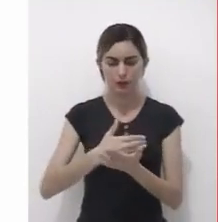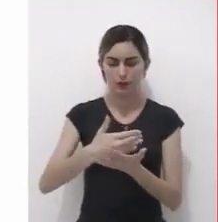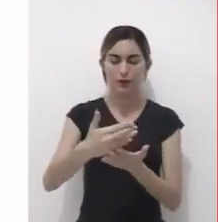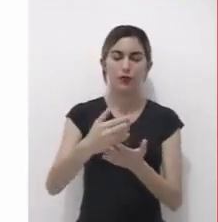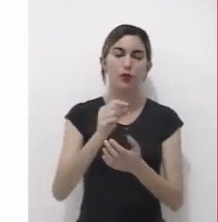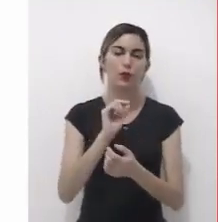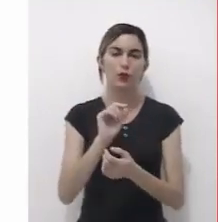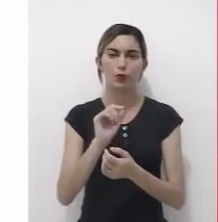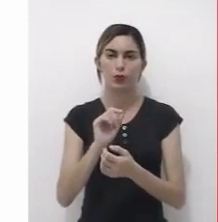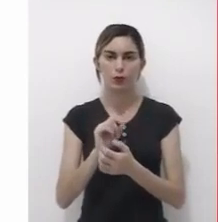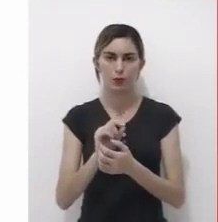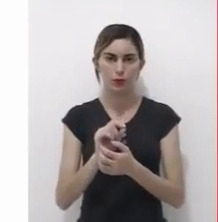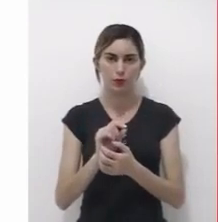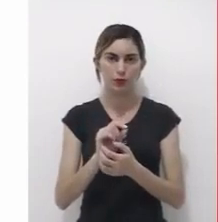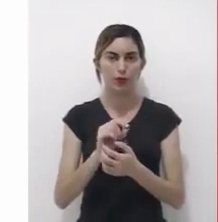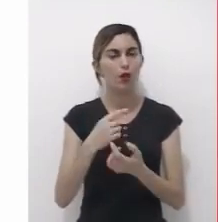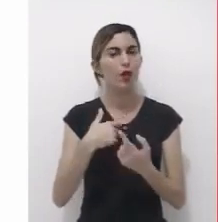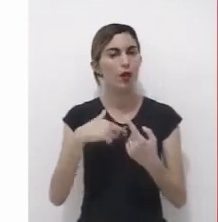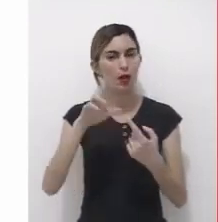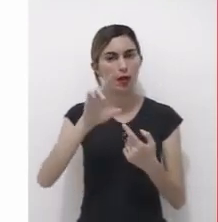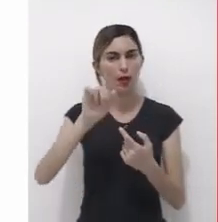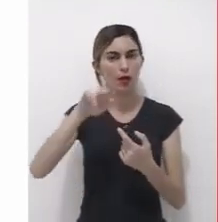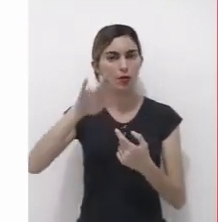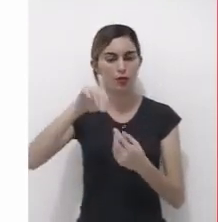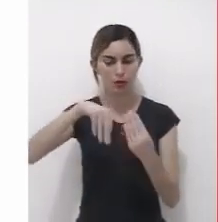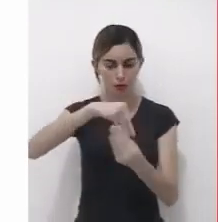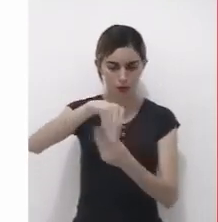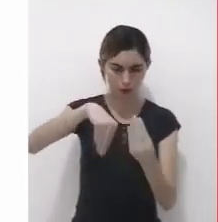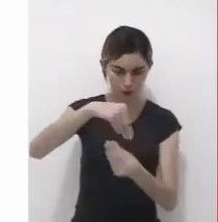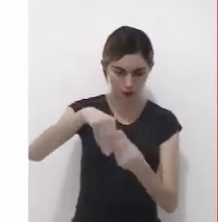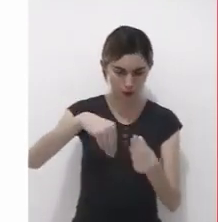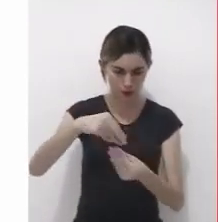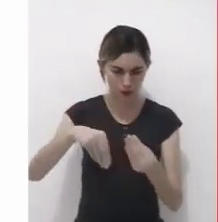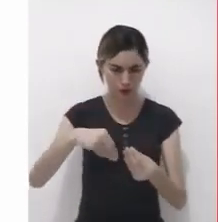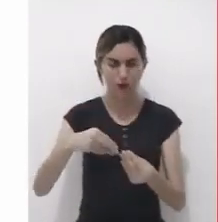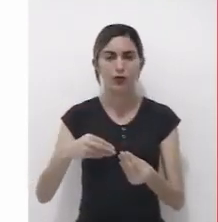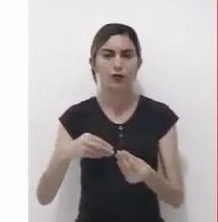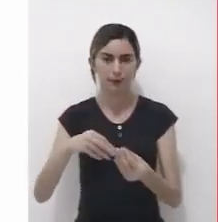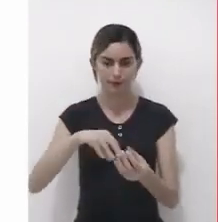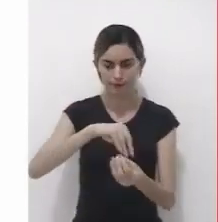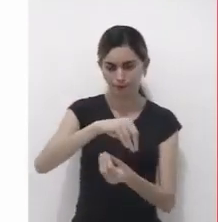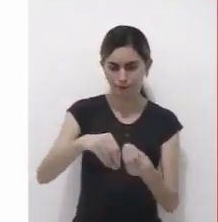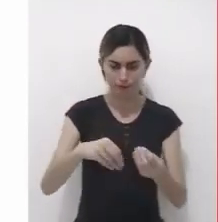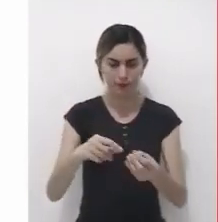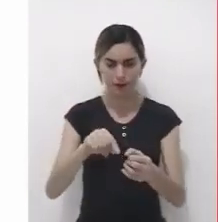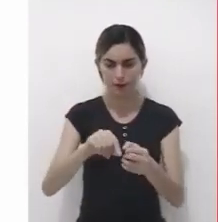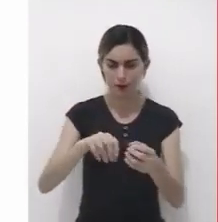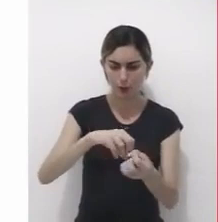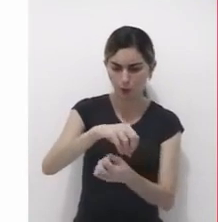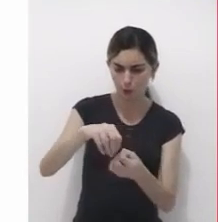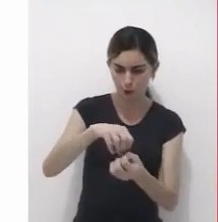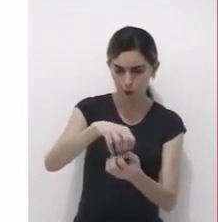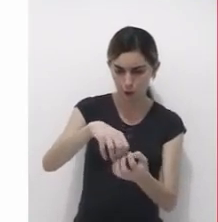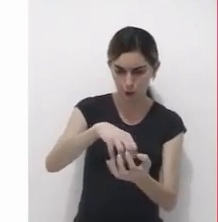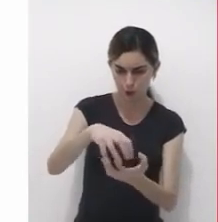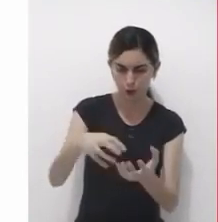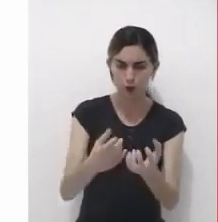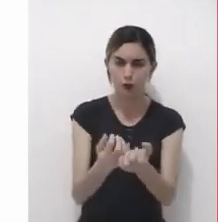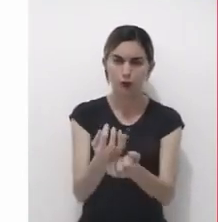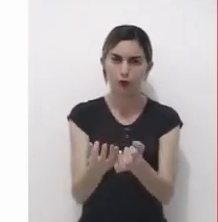estado inicial, tá? Que são reagentes, que são elementos químicos. Eles irão